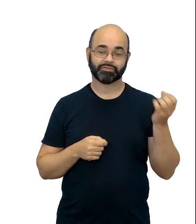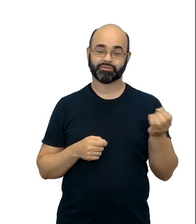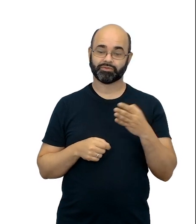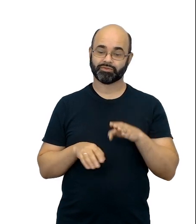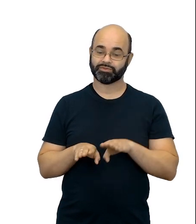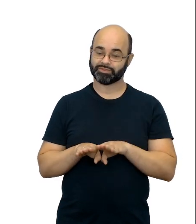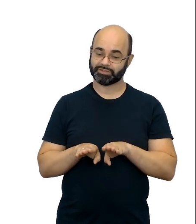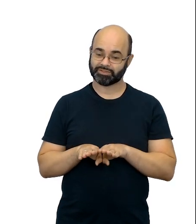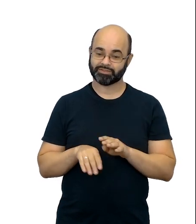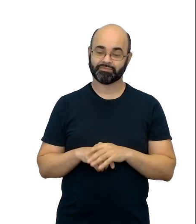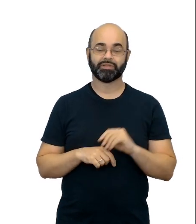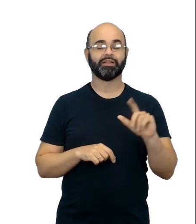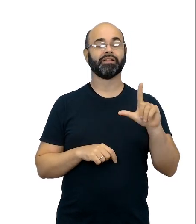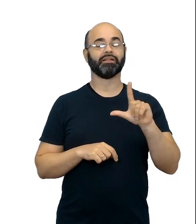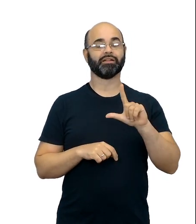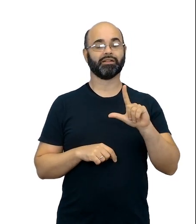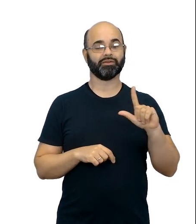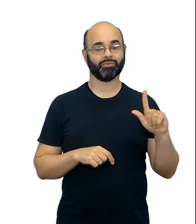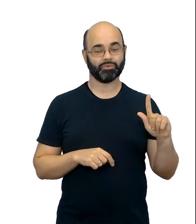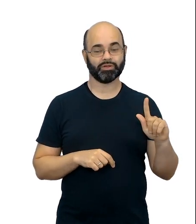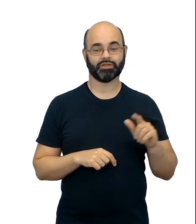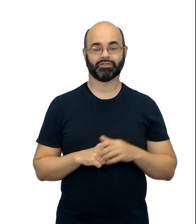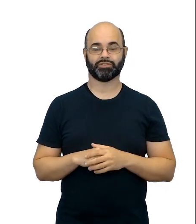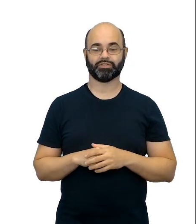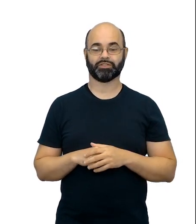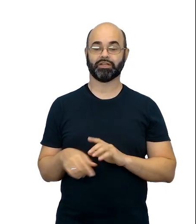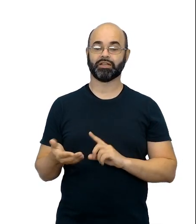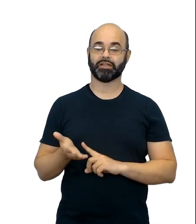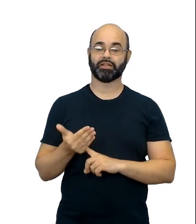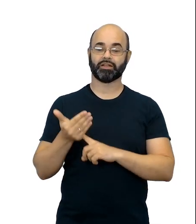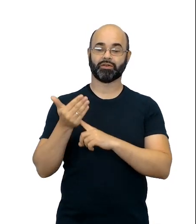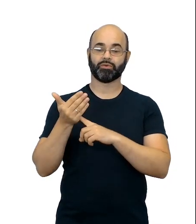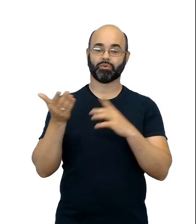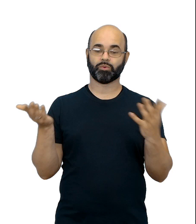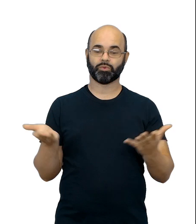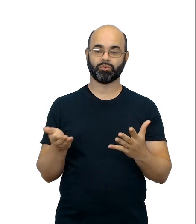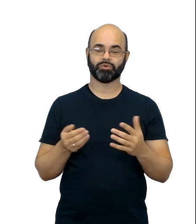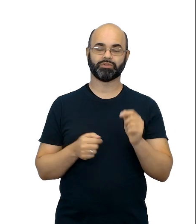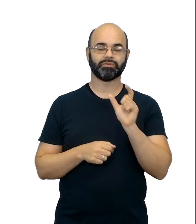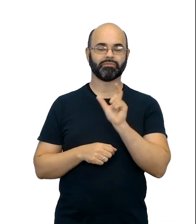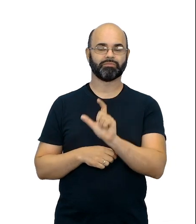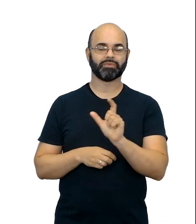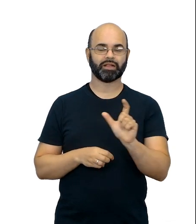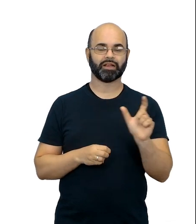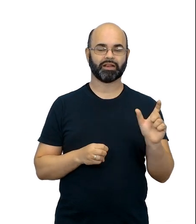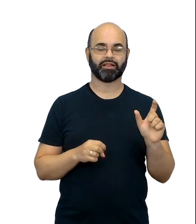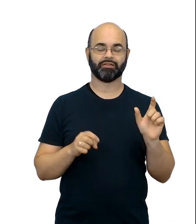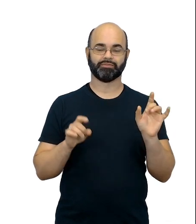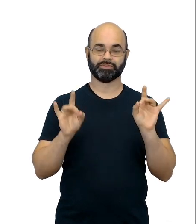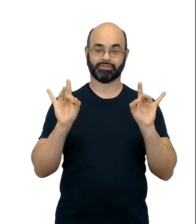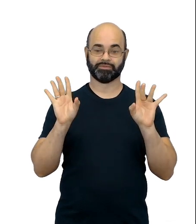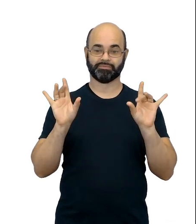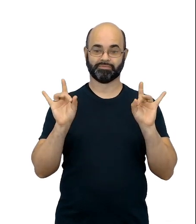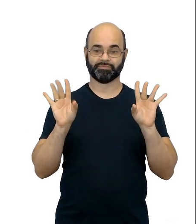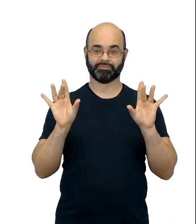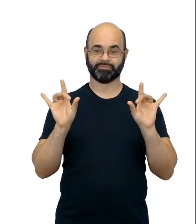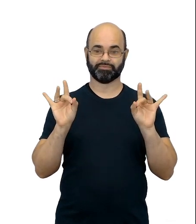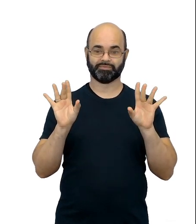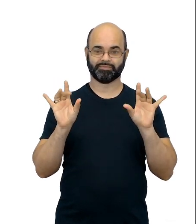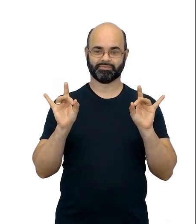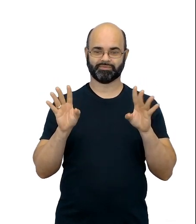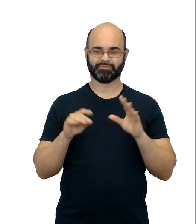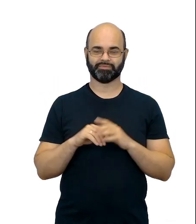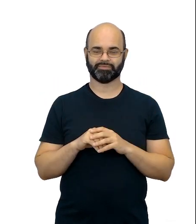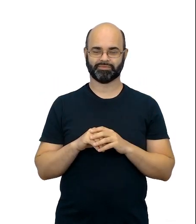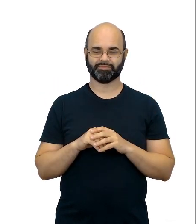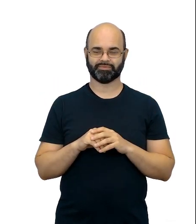das linguagens tecnológicas também que vão aparecendo, dos termos mais específicos, né, voltados às